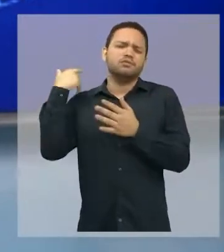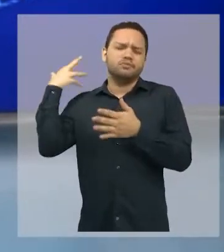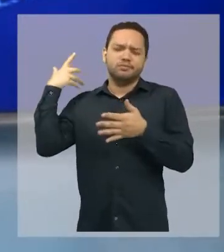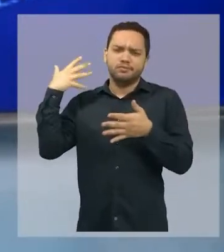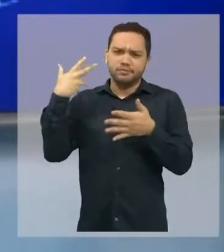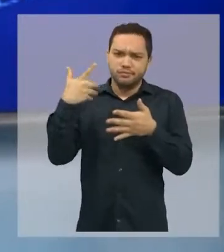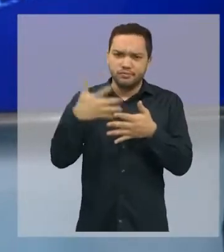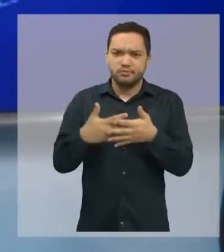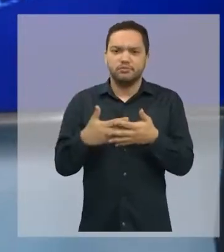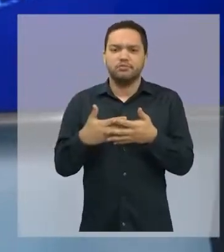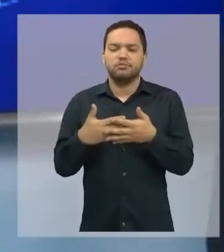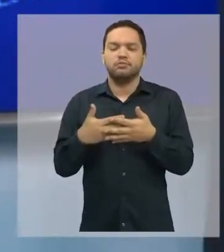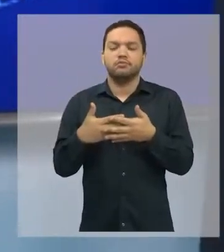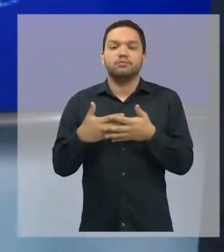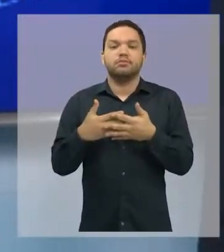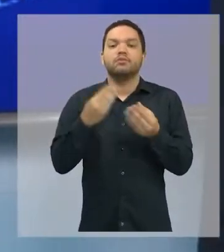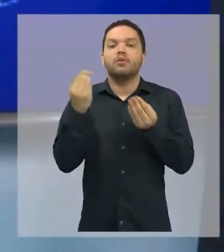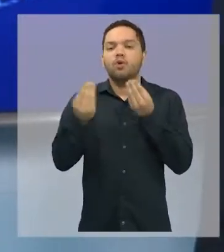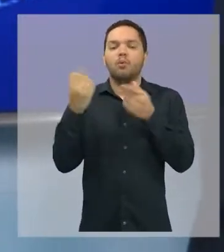essas relações